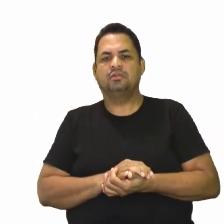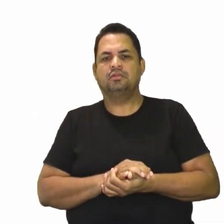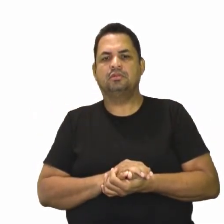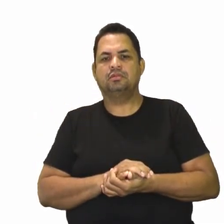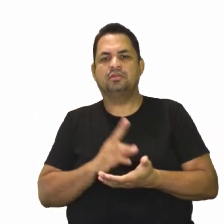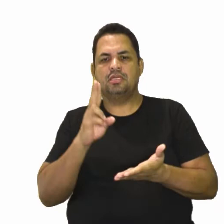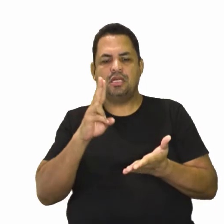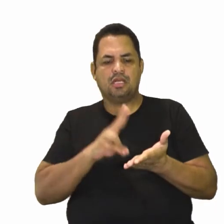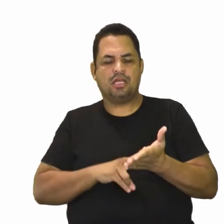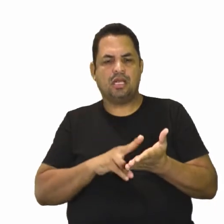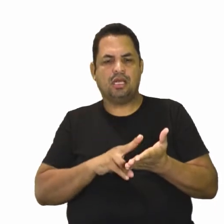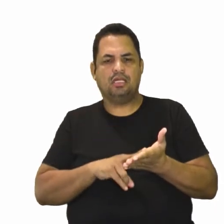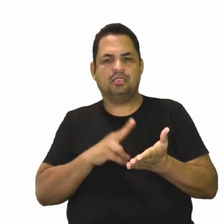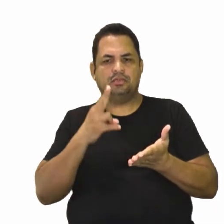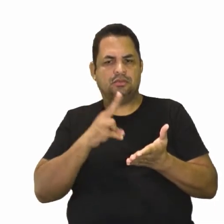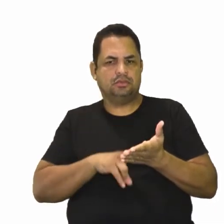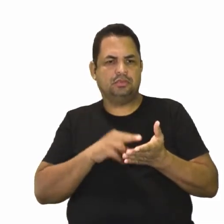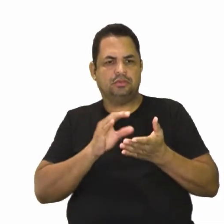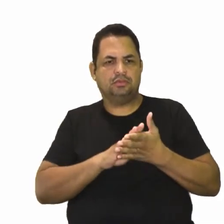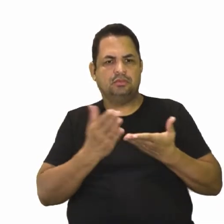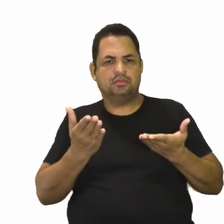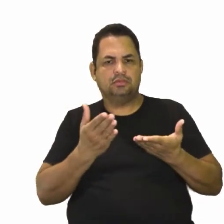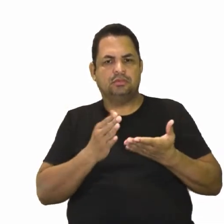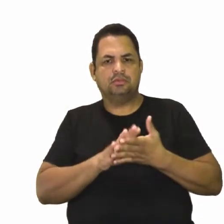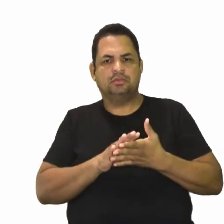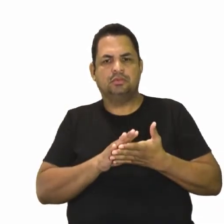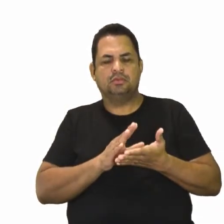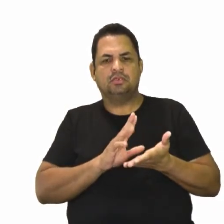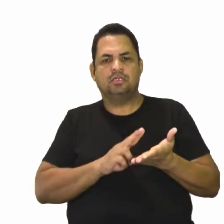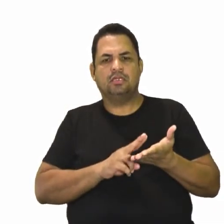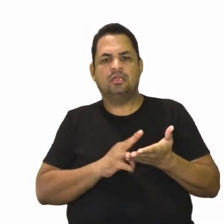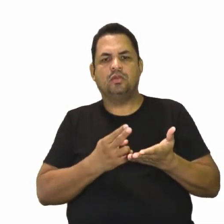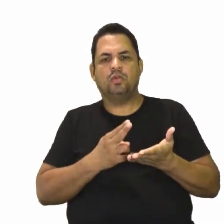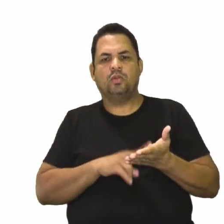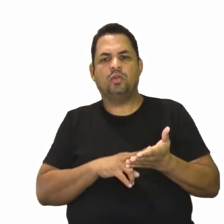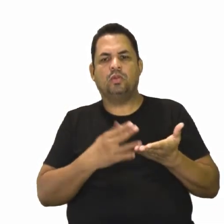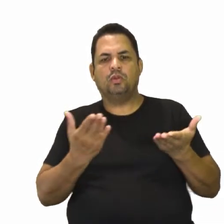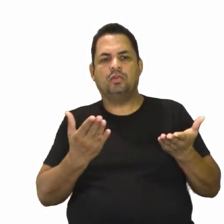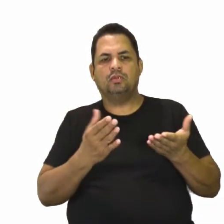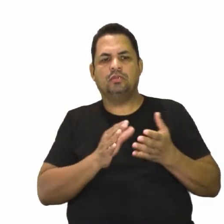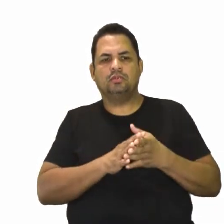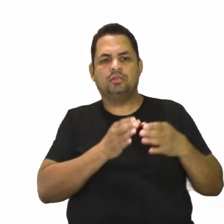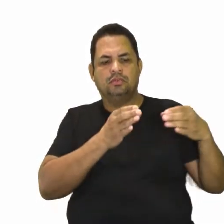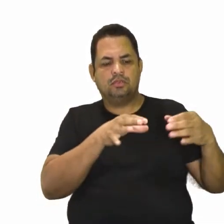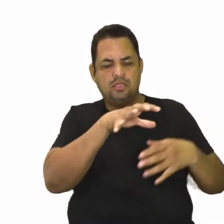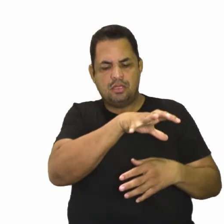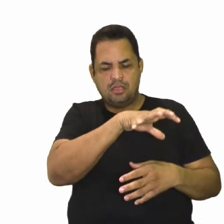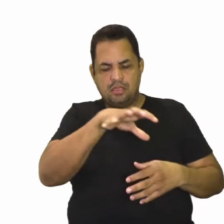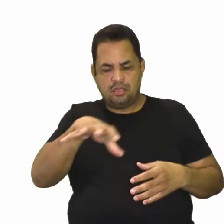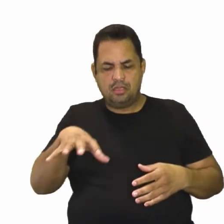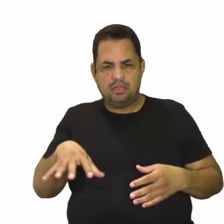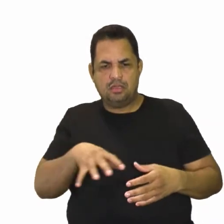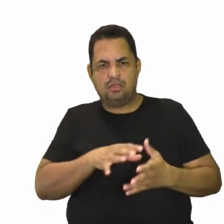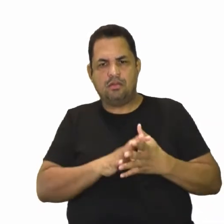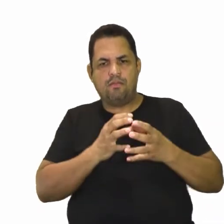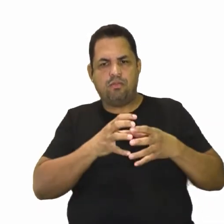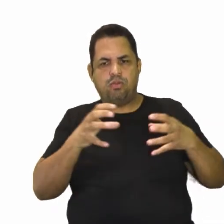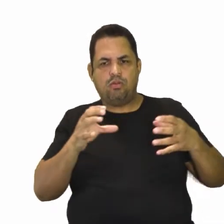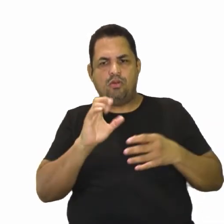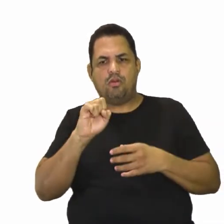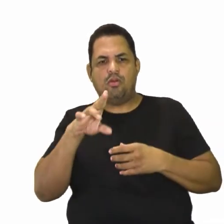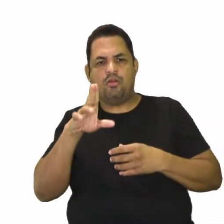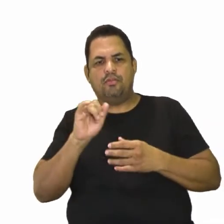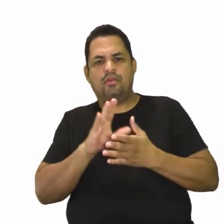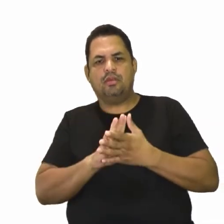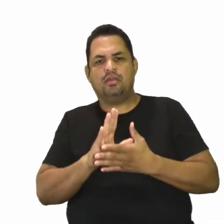soltar cartas-bomba em São Paulo, colocando em órgãos de imprensa, na OAB,